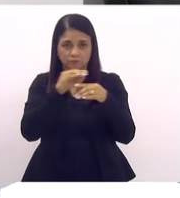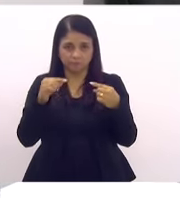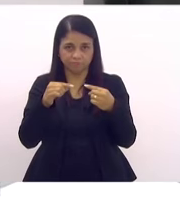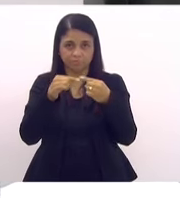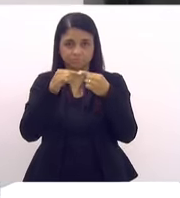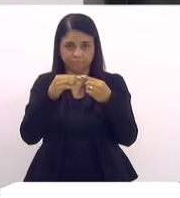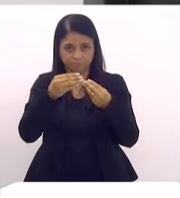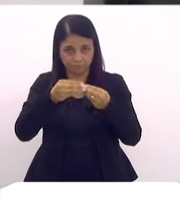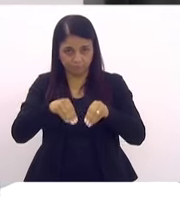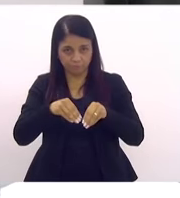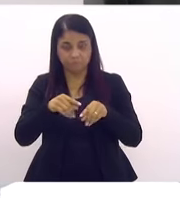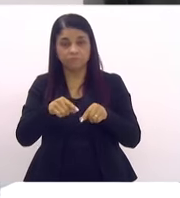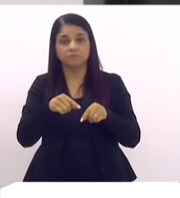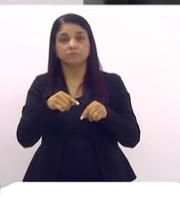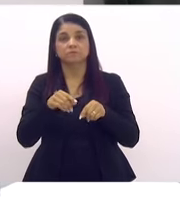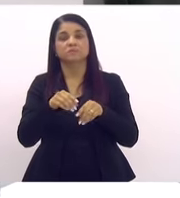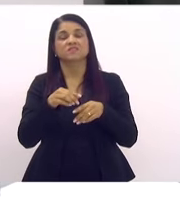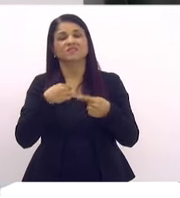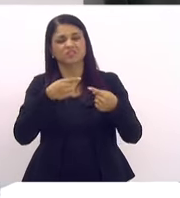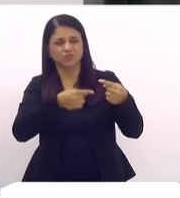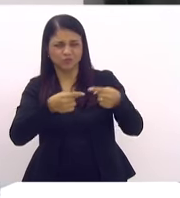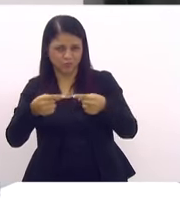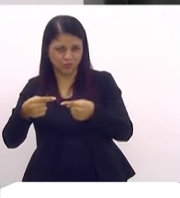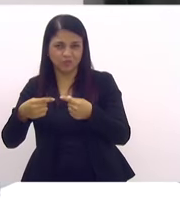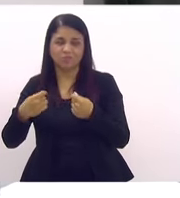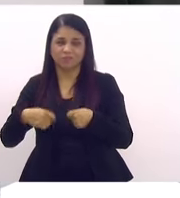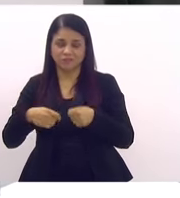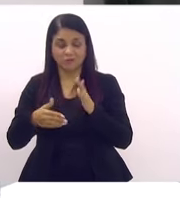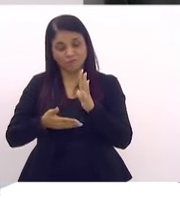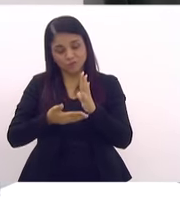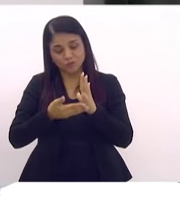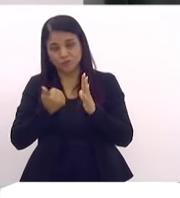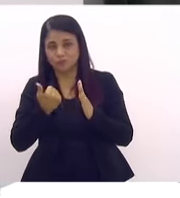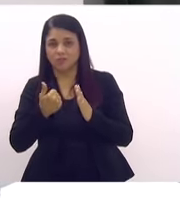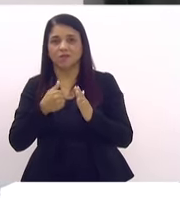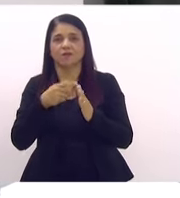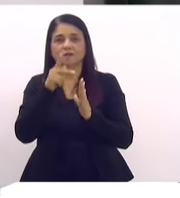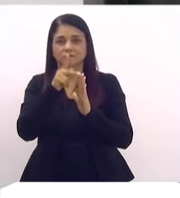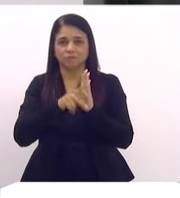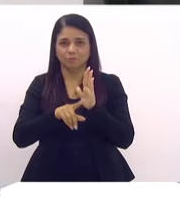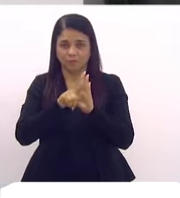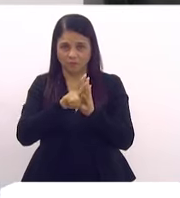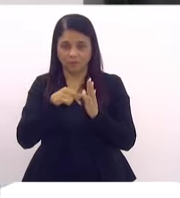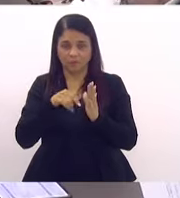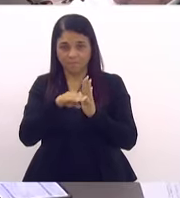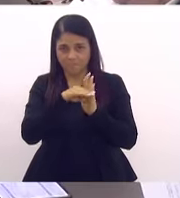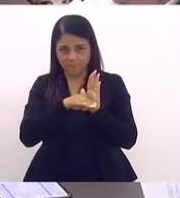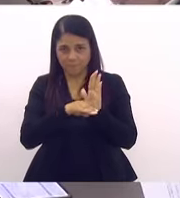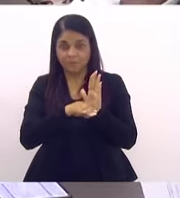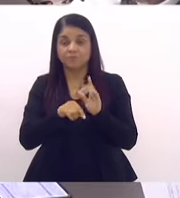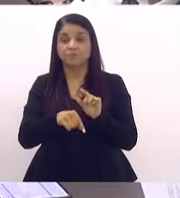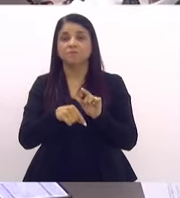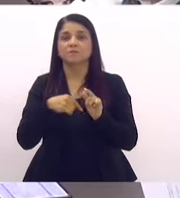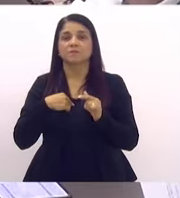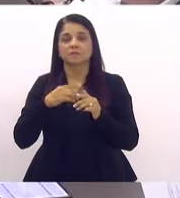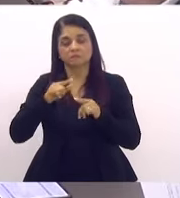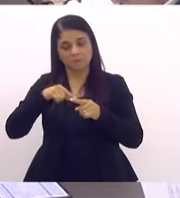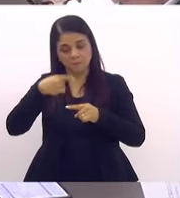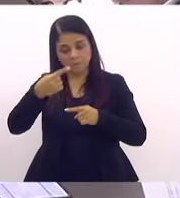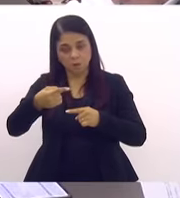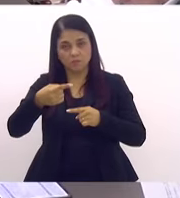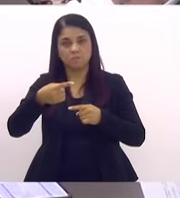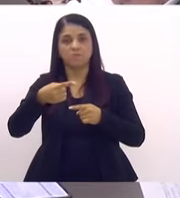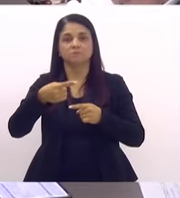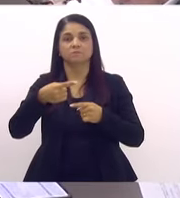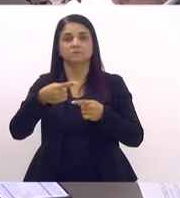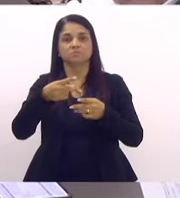que vai haver discussão, eu estou retirando de pauta como autor para trazê-lo numa próxima sessão dentro do